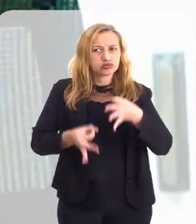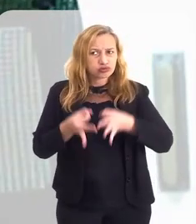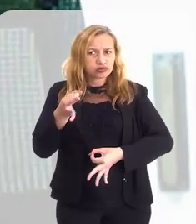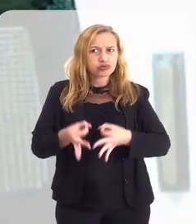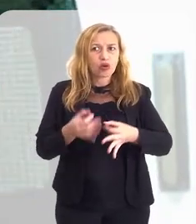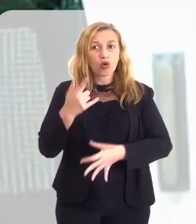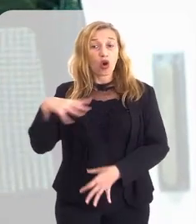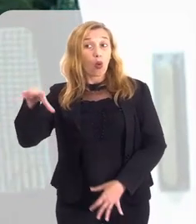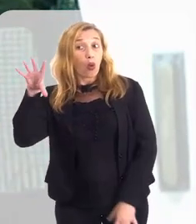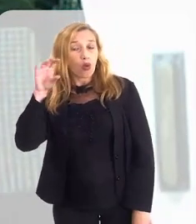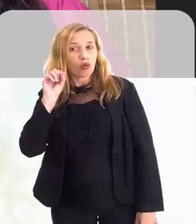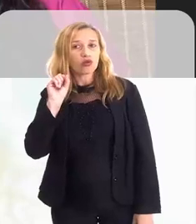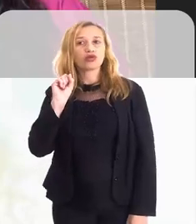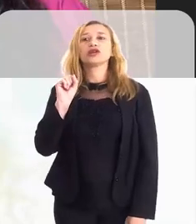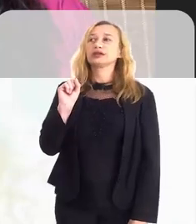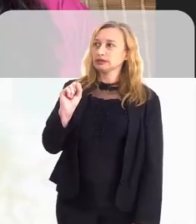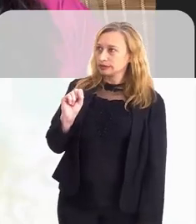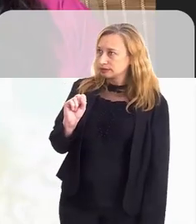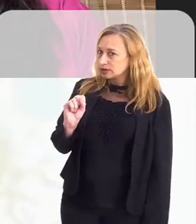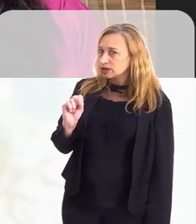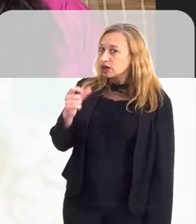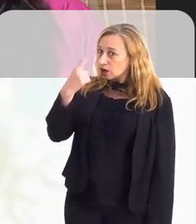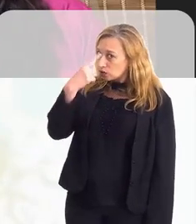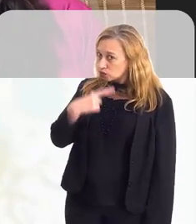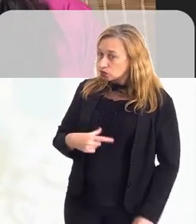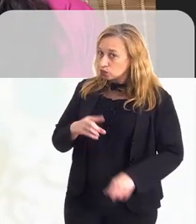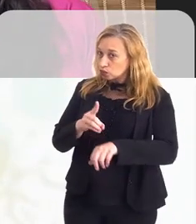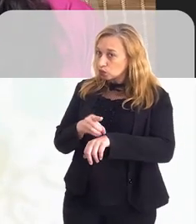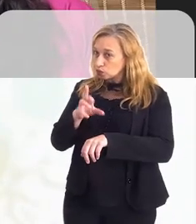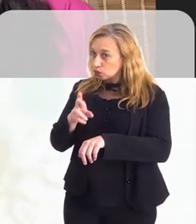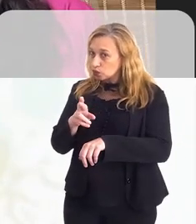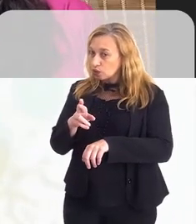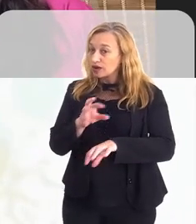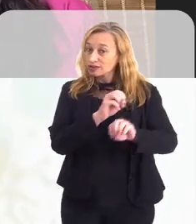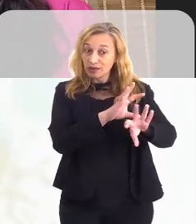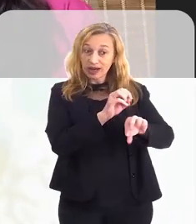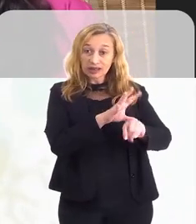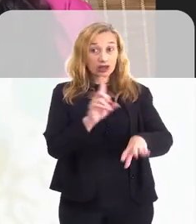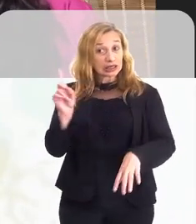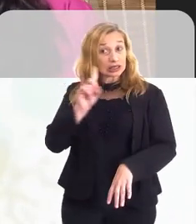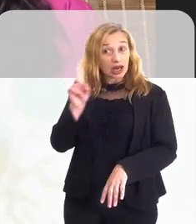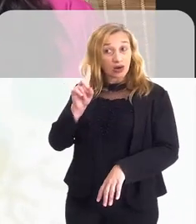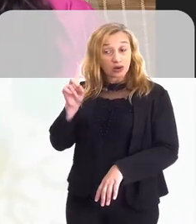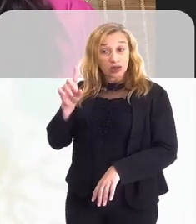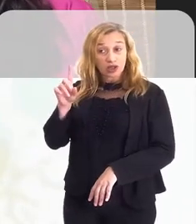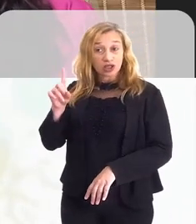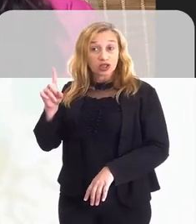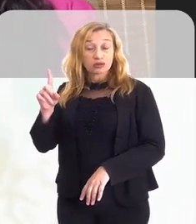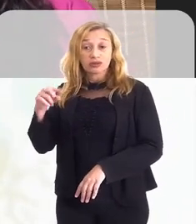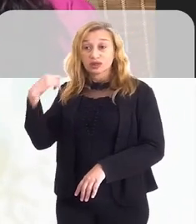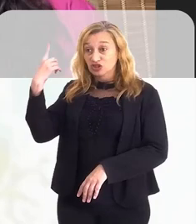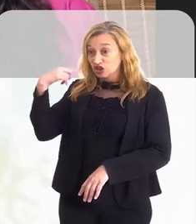Eu estou falando, então, com base no que eu ouvi, né? Eu sou doutor em educação, não sou doutor em direito, né?